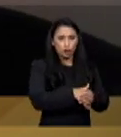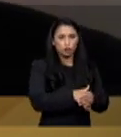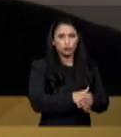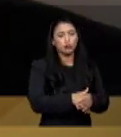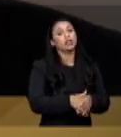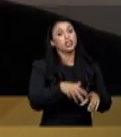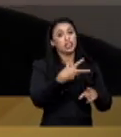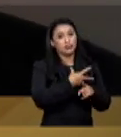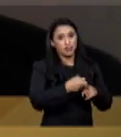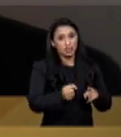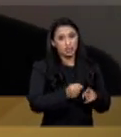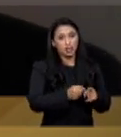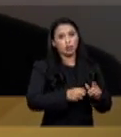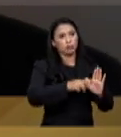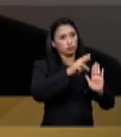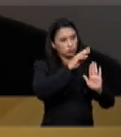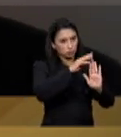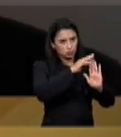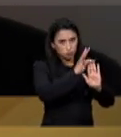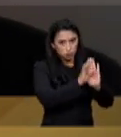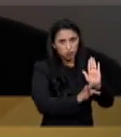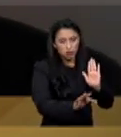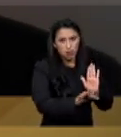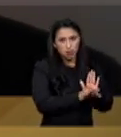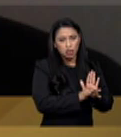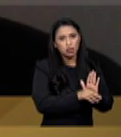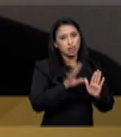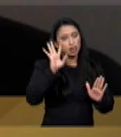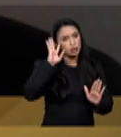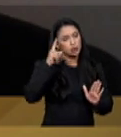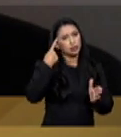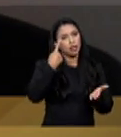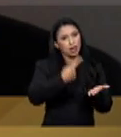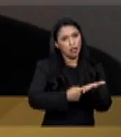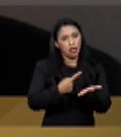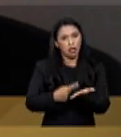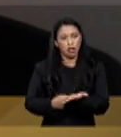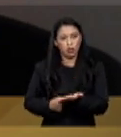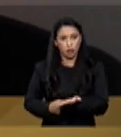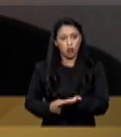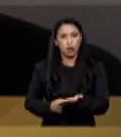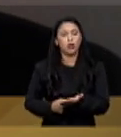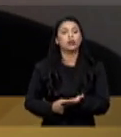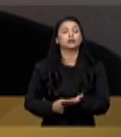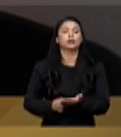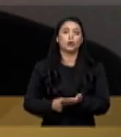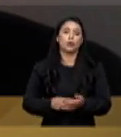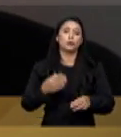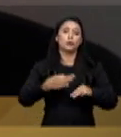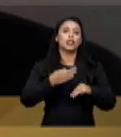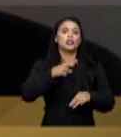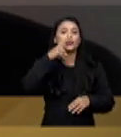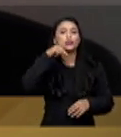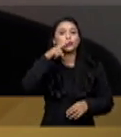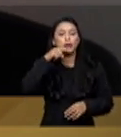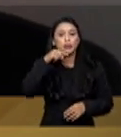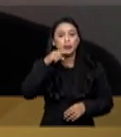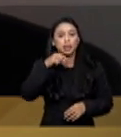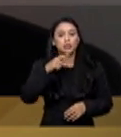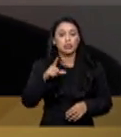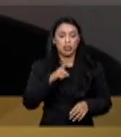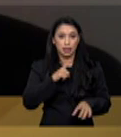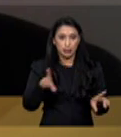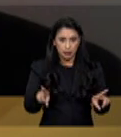vencedor do redator para aquele acórdão, eminente ministro Gilmar Mendes. Ainda anotei na